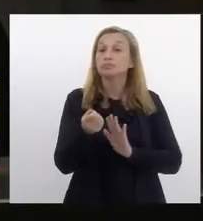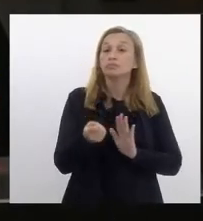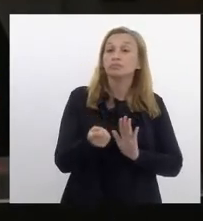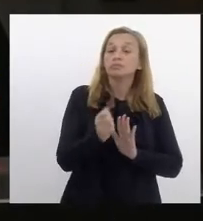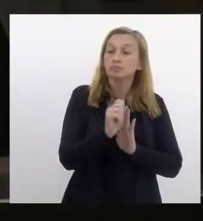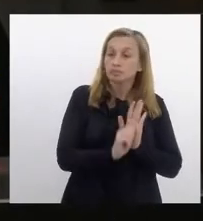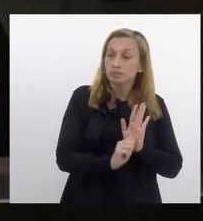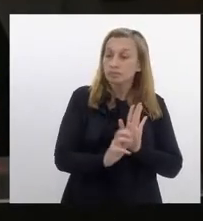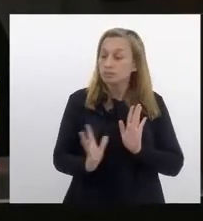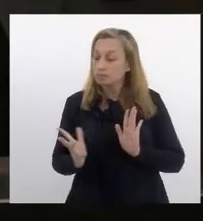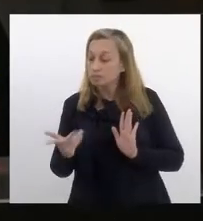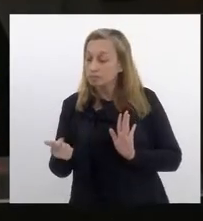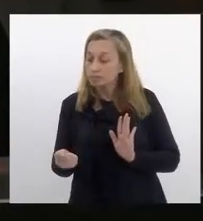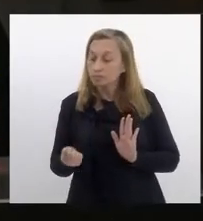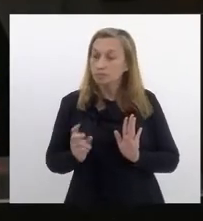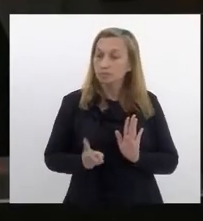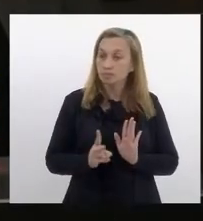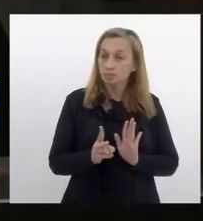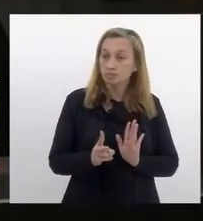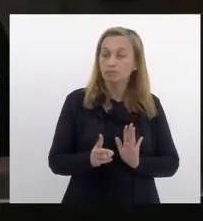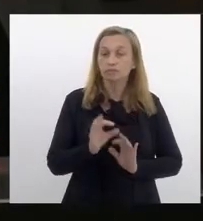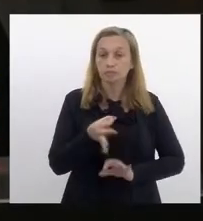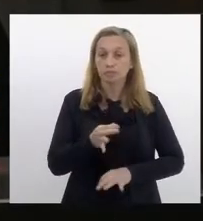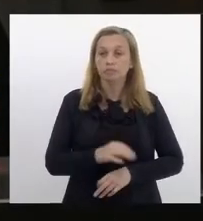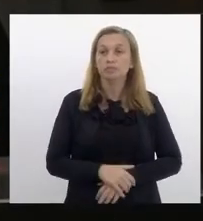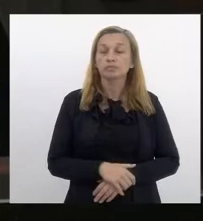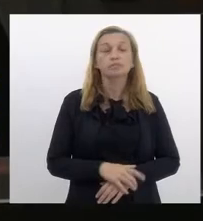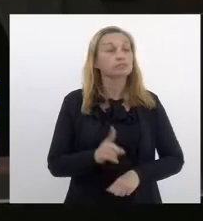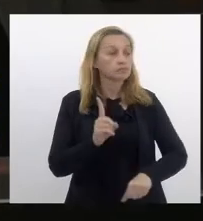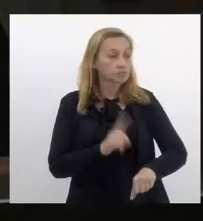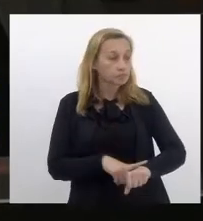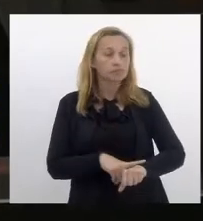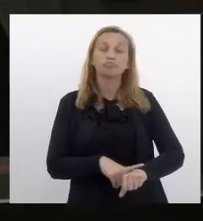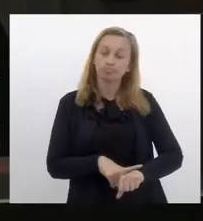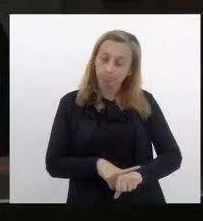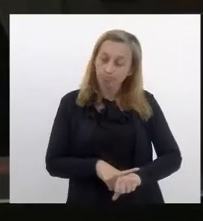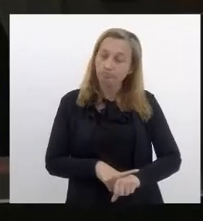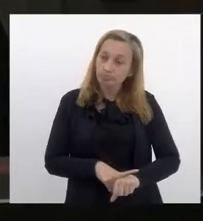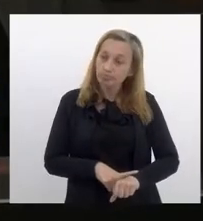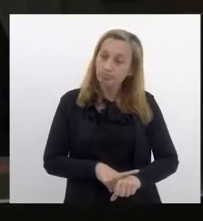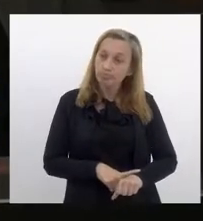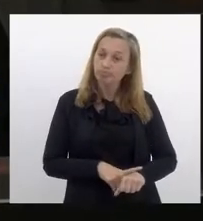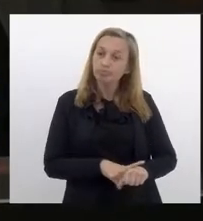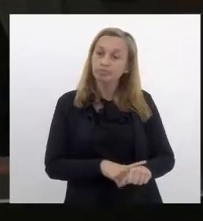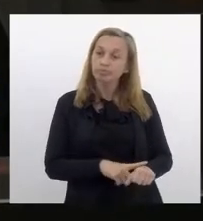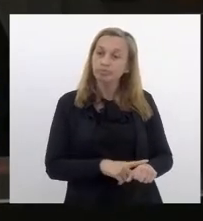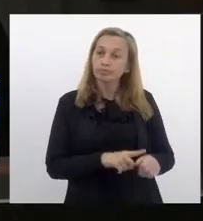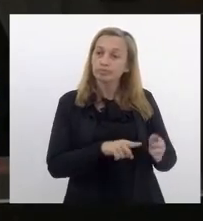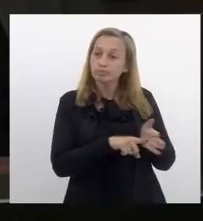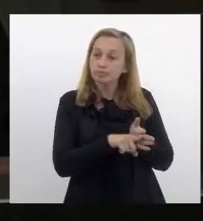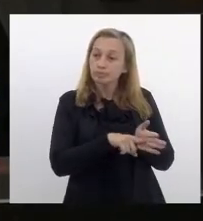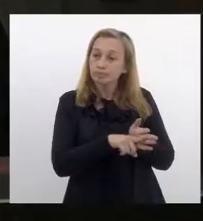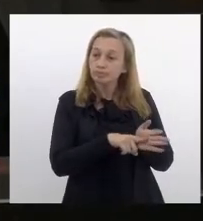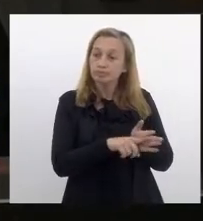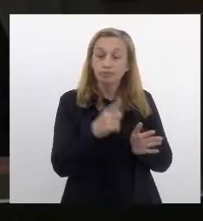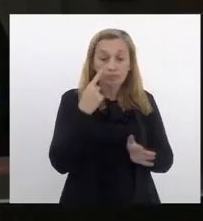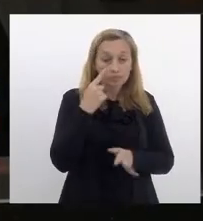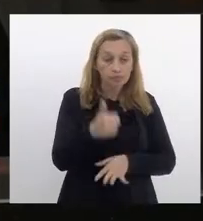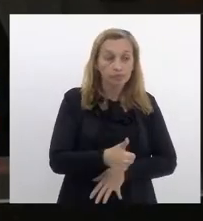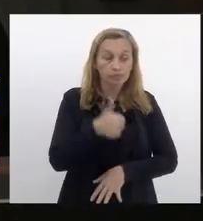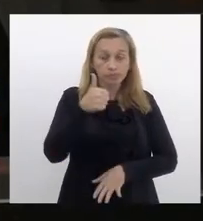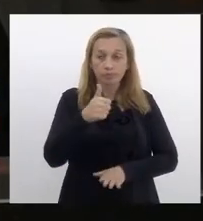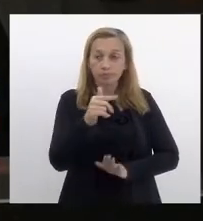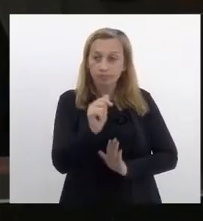essa paridade ficará garantida. Dará tempo de se amadurecer a melhor